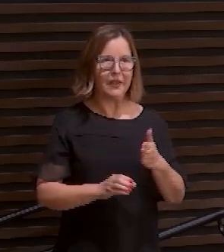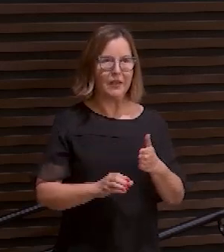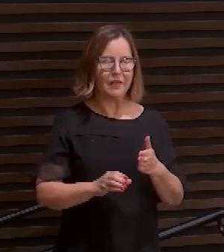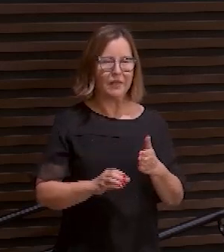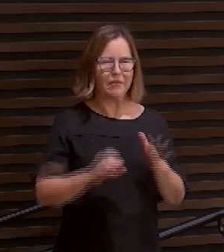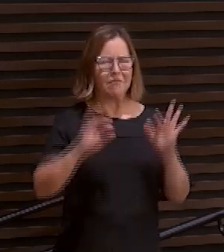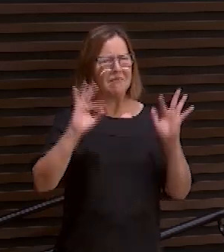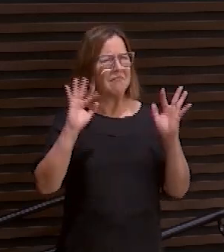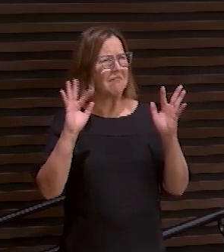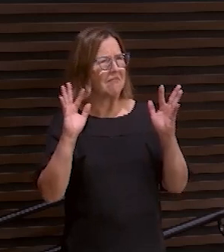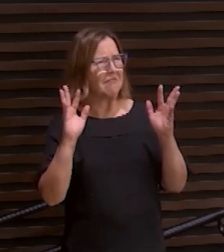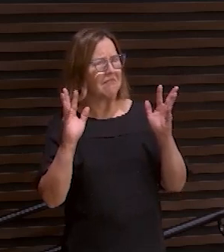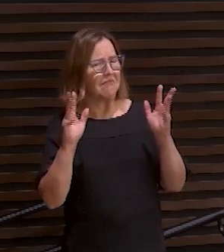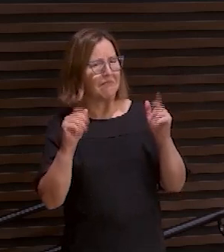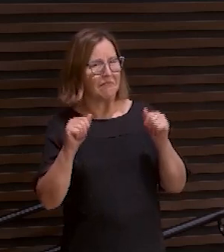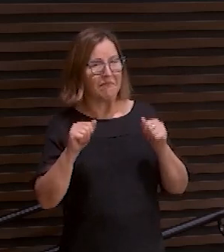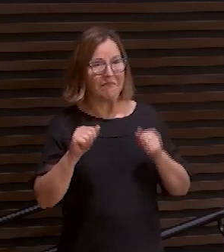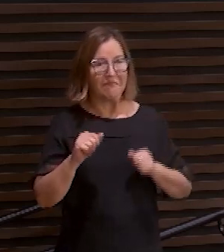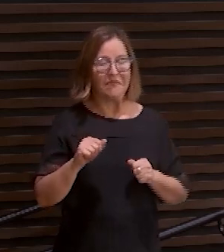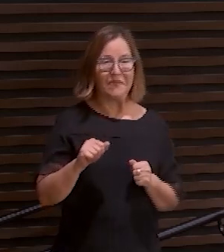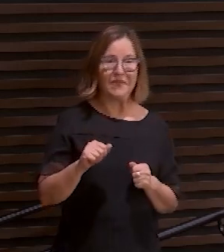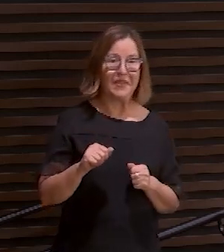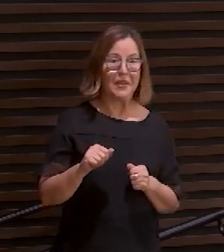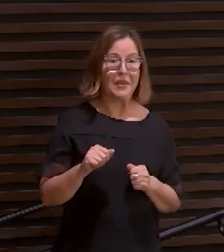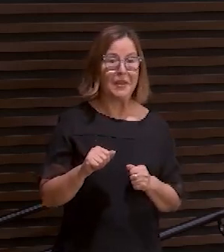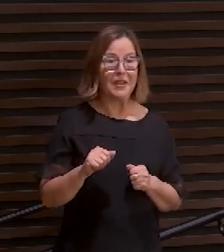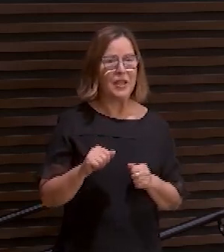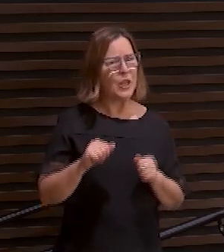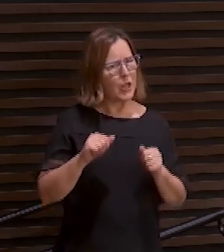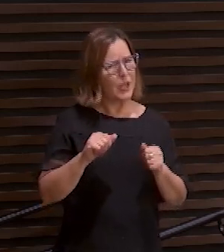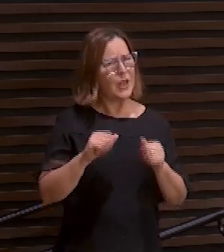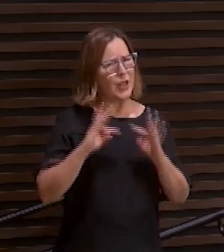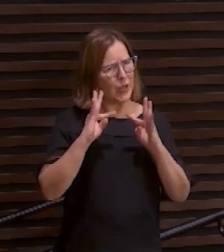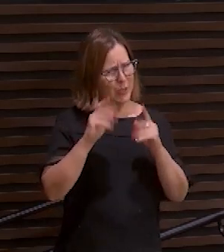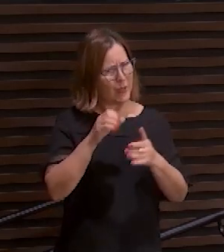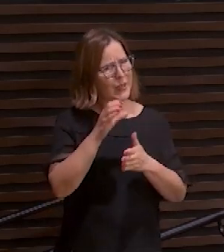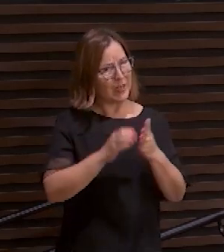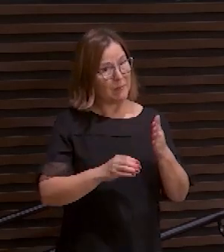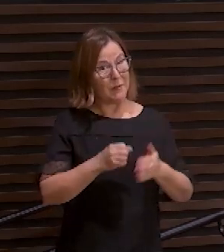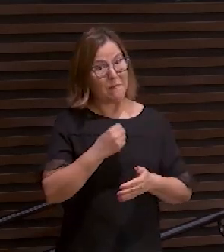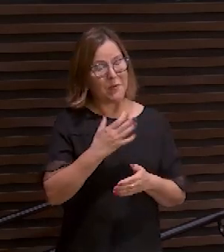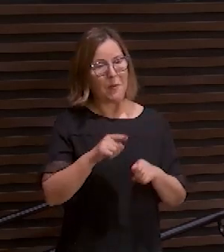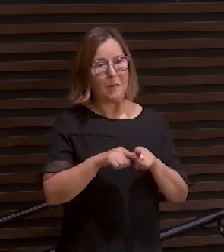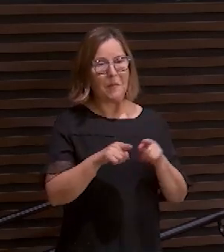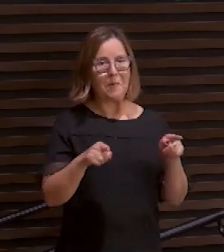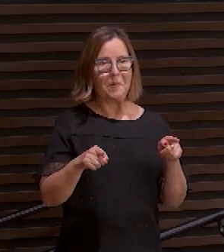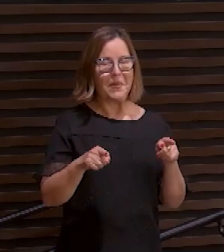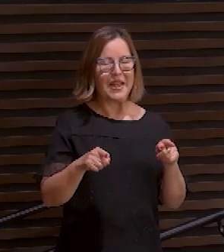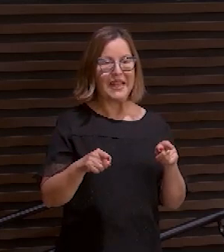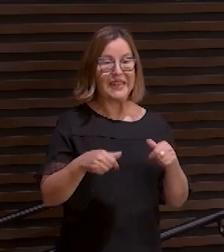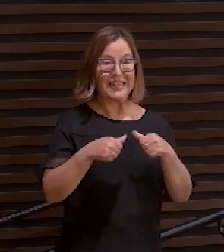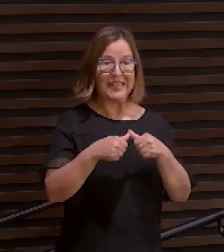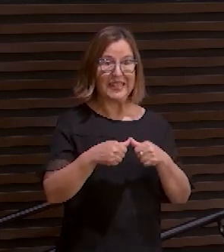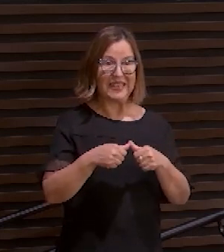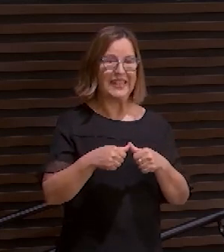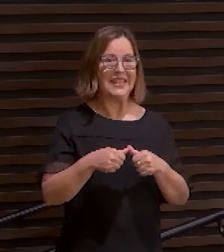extraordinário. Todos são extraordinários, porque é do Espírito Santo, mas aqui vai tratar muito conosco.